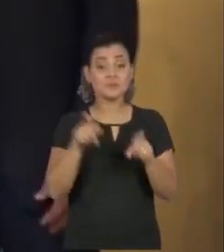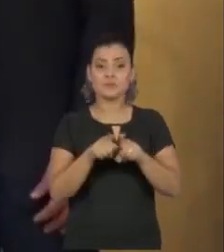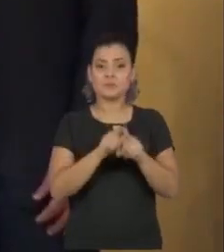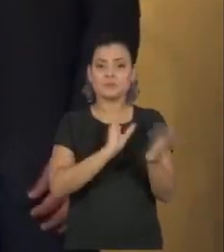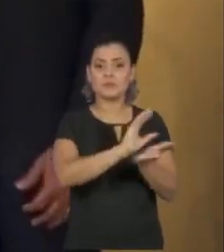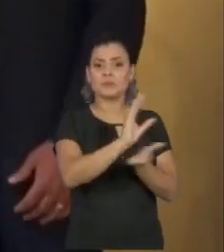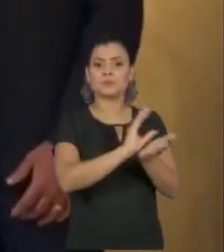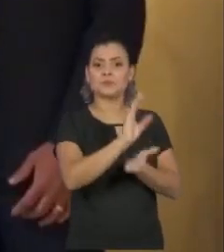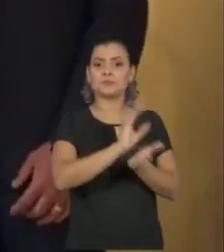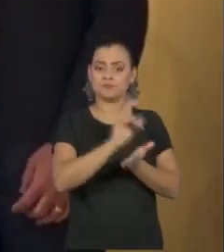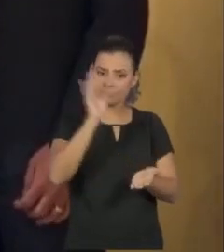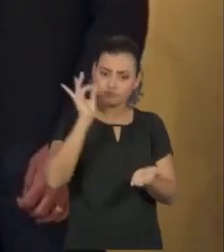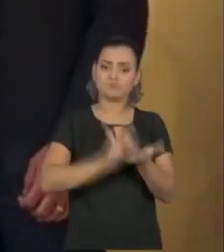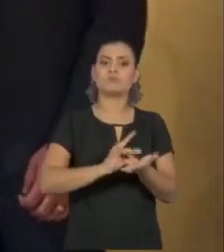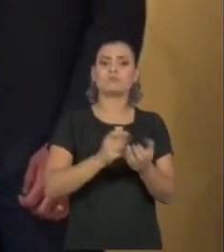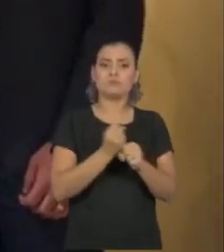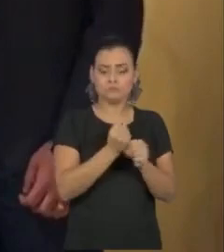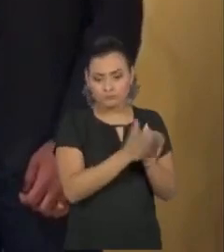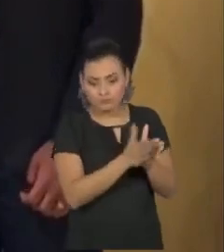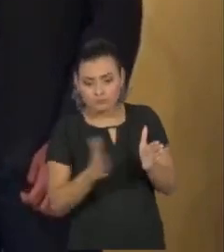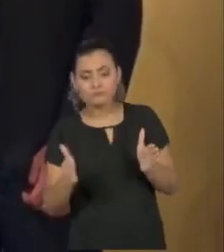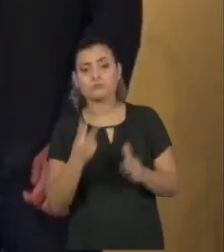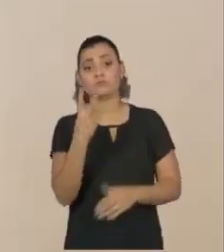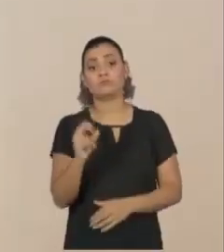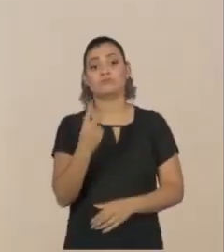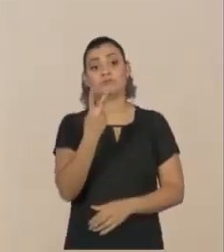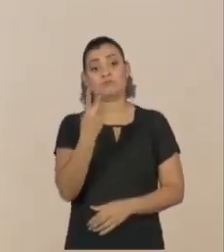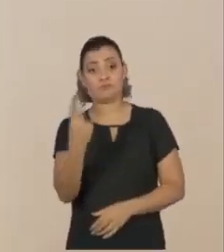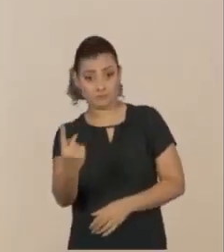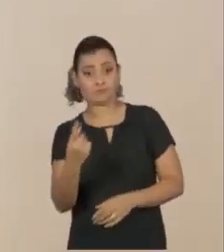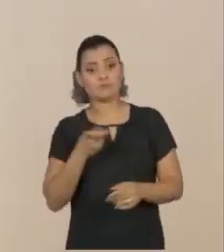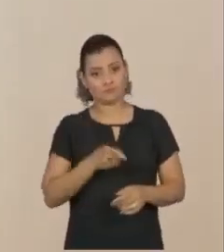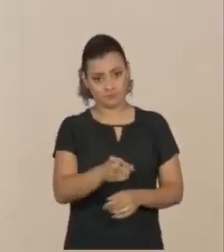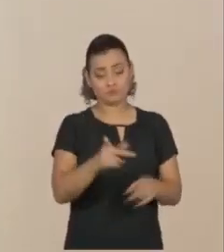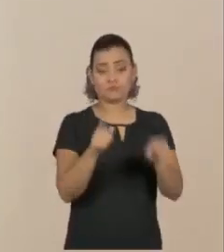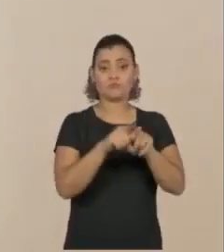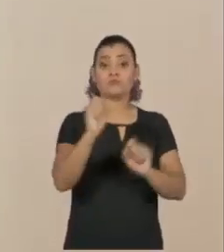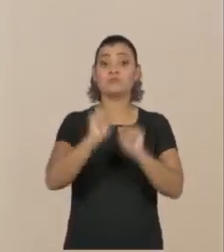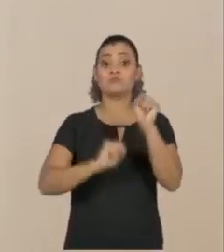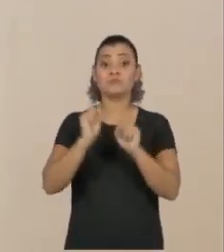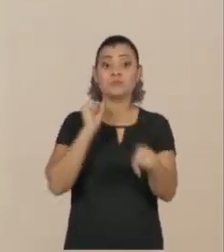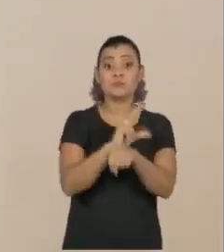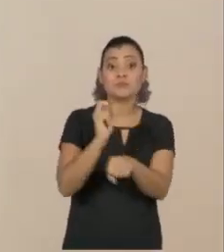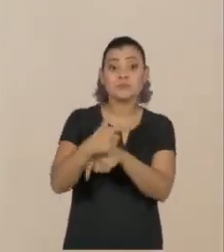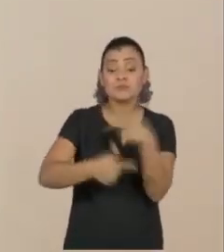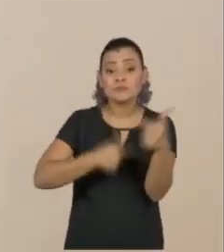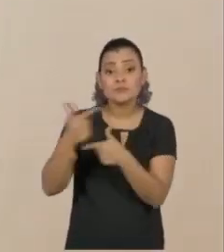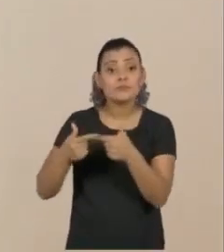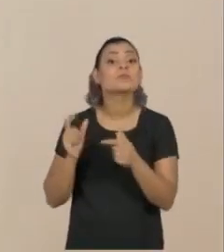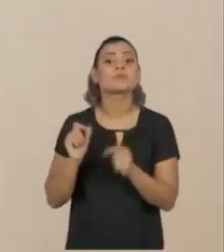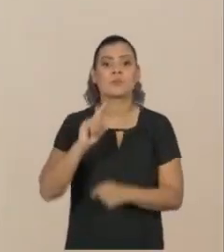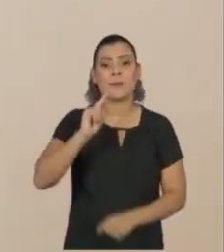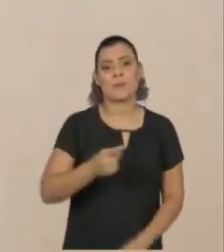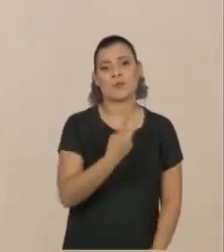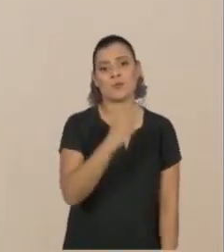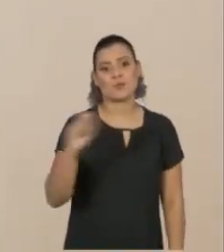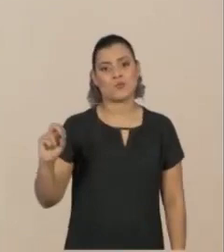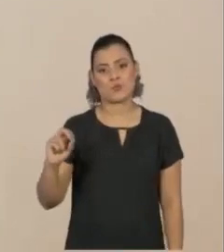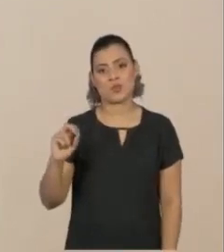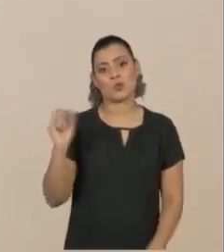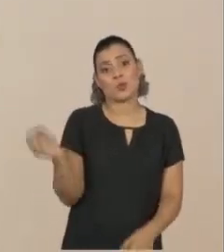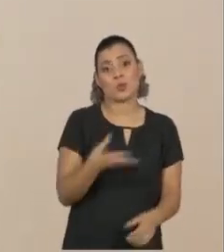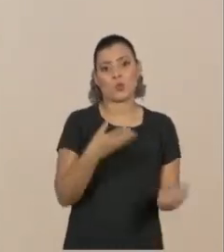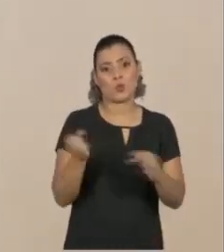será consolidado ao longo deste ano e 2021. Potencial de empregos deste bilhão de reais, 1.200